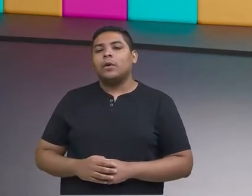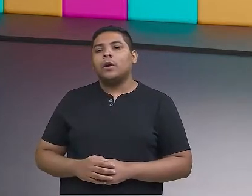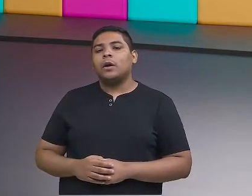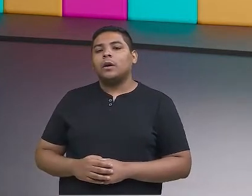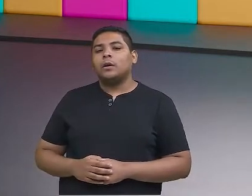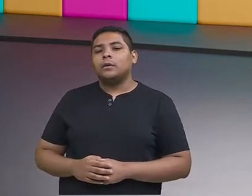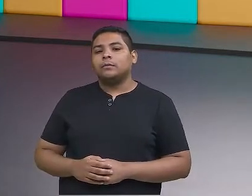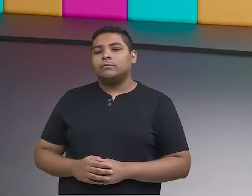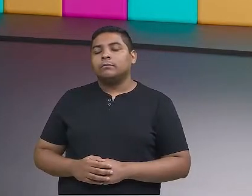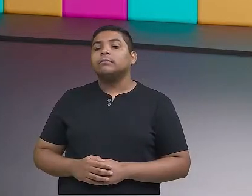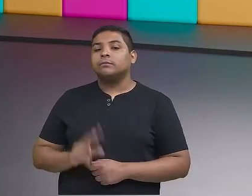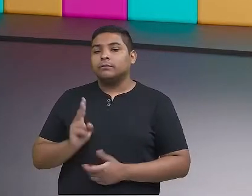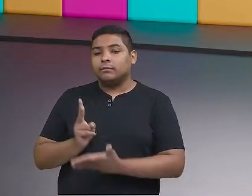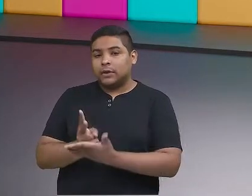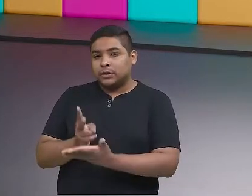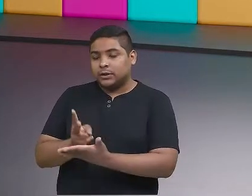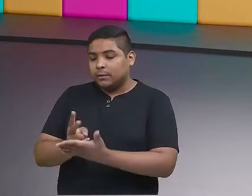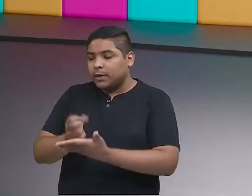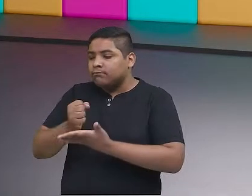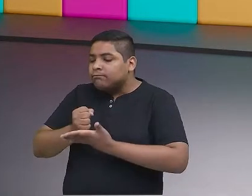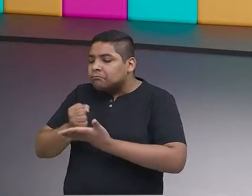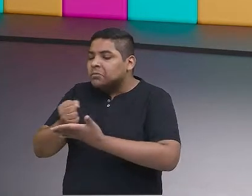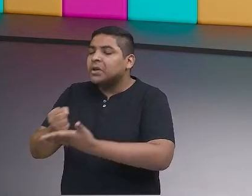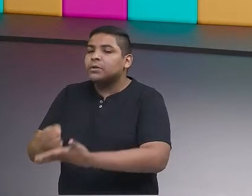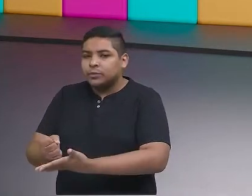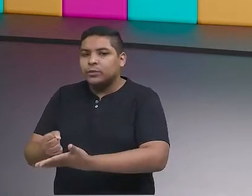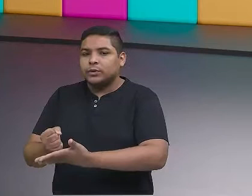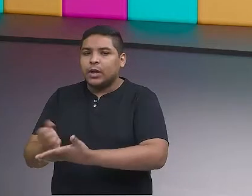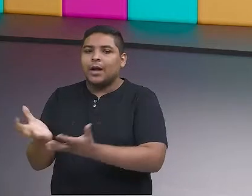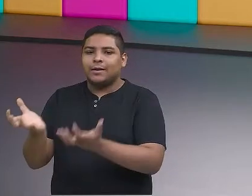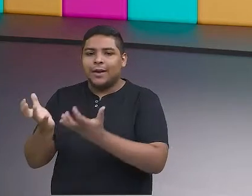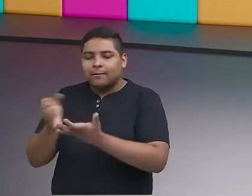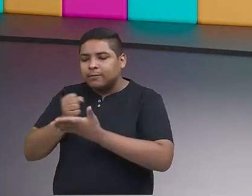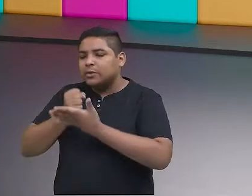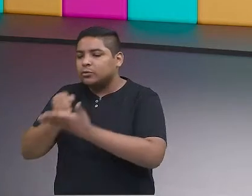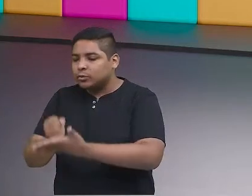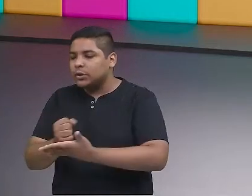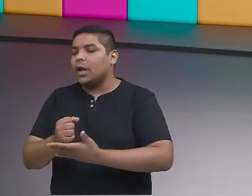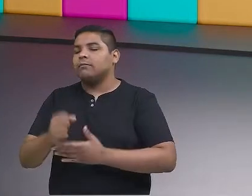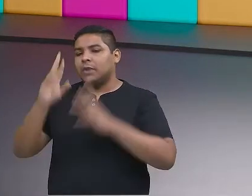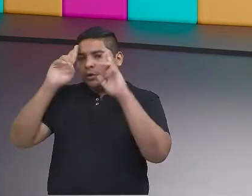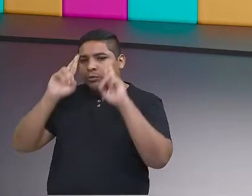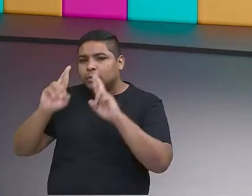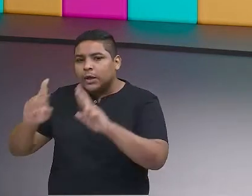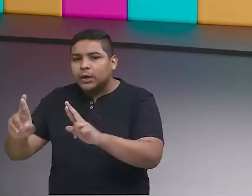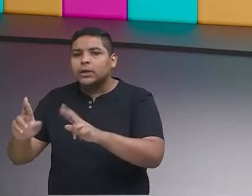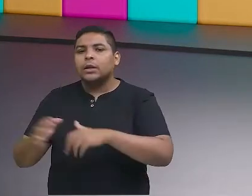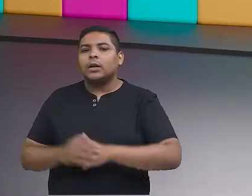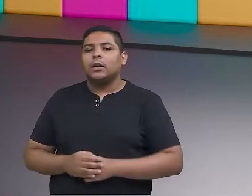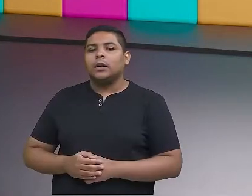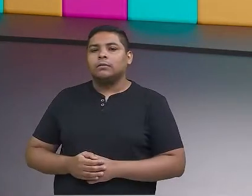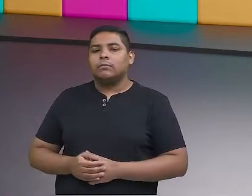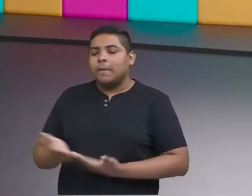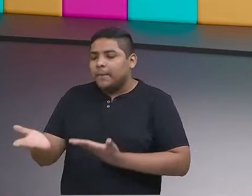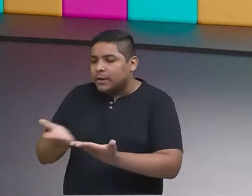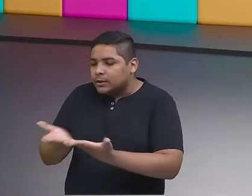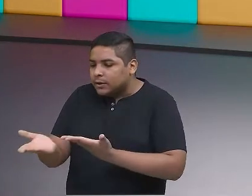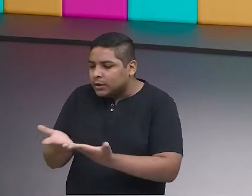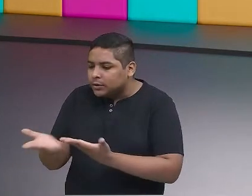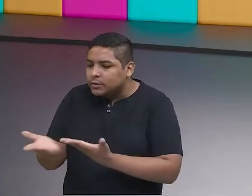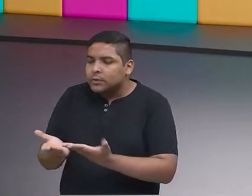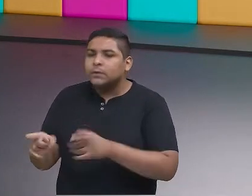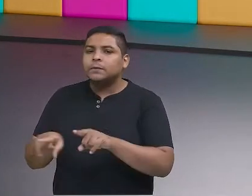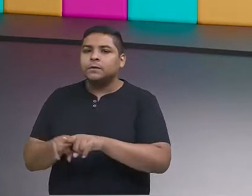a cooperar, disposto a respeitar, disposto a ser prestativo. Então, ele